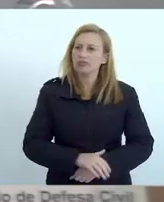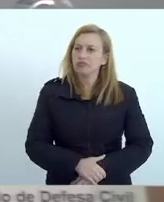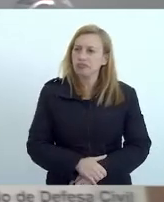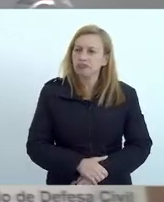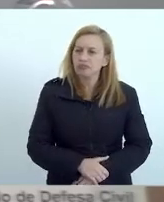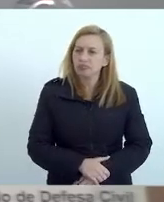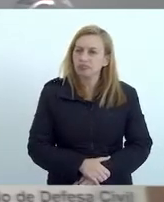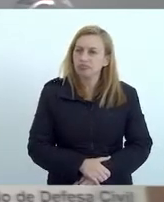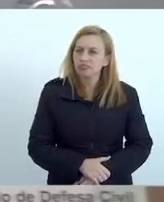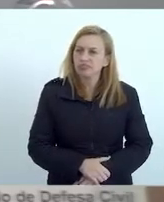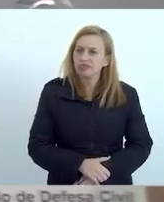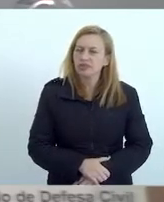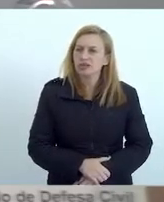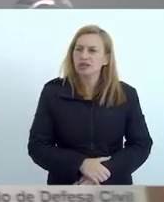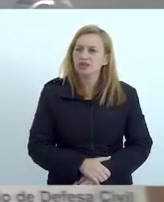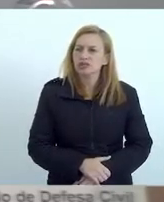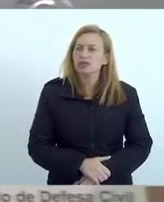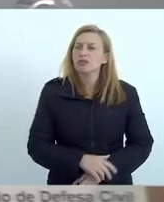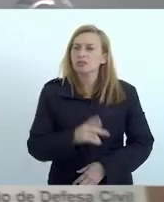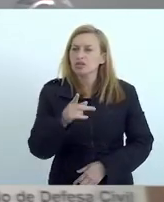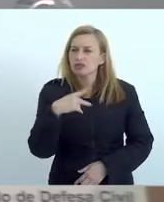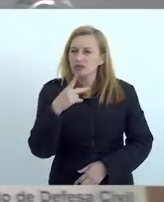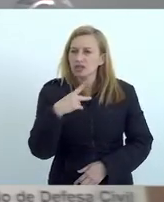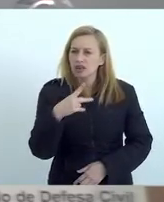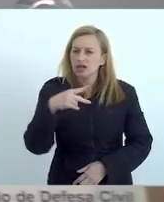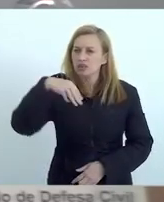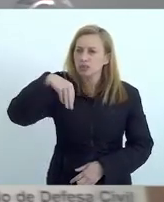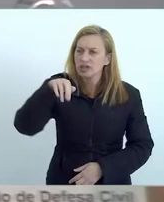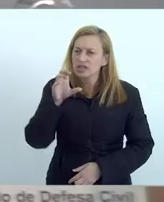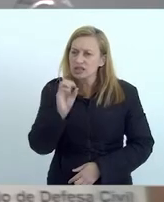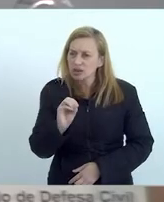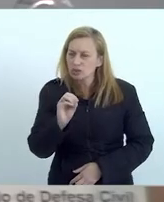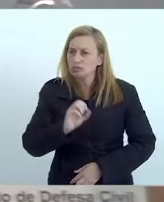para tratar do Marcelo